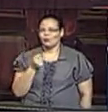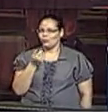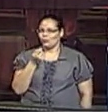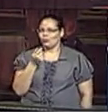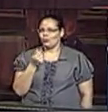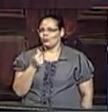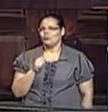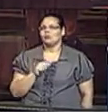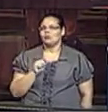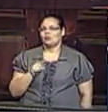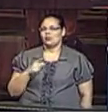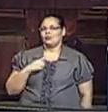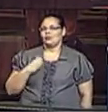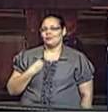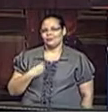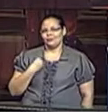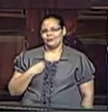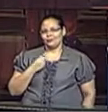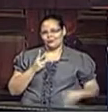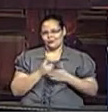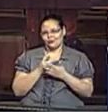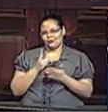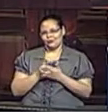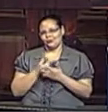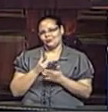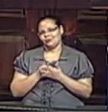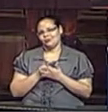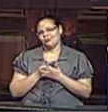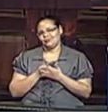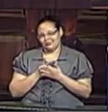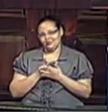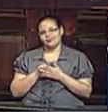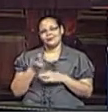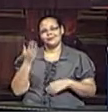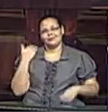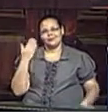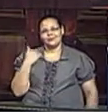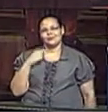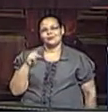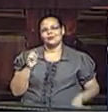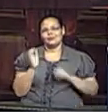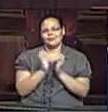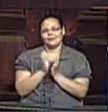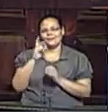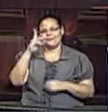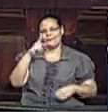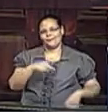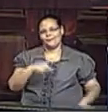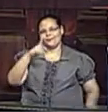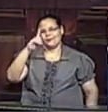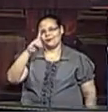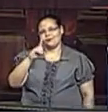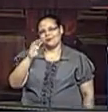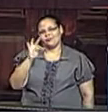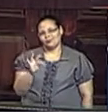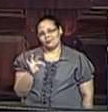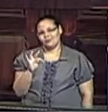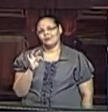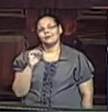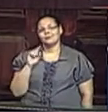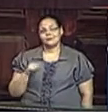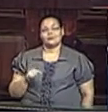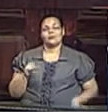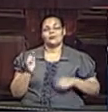se não o único sobrevivente, da glamourosa época do PDT. O PDT, quando era de